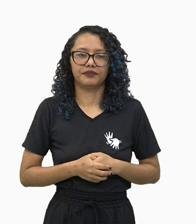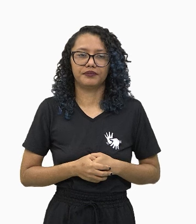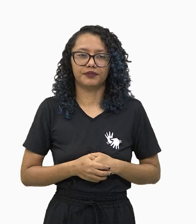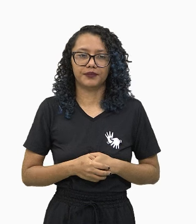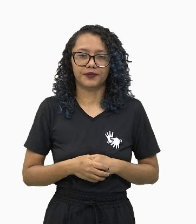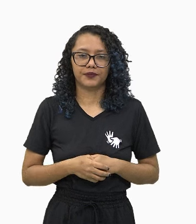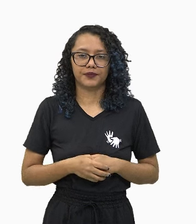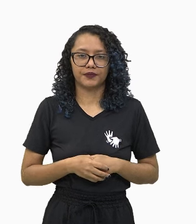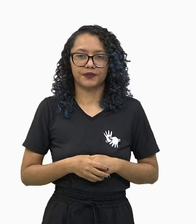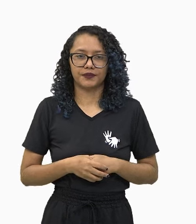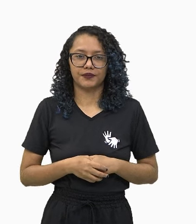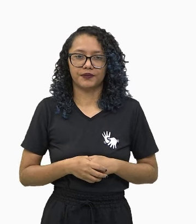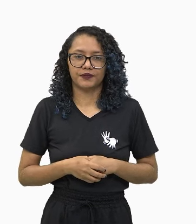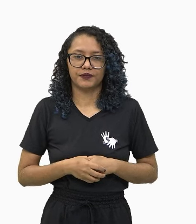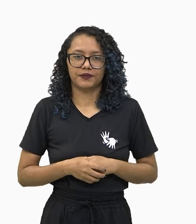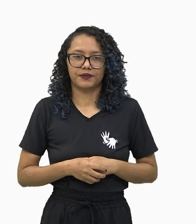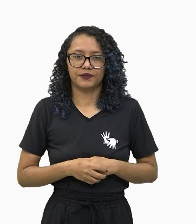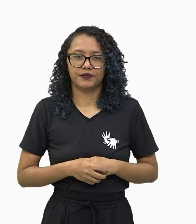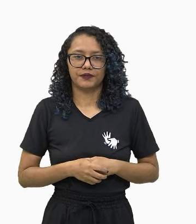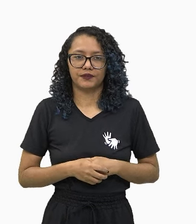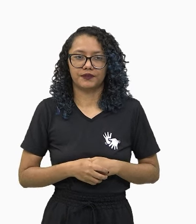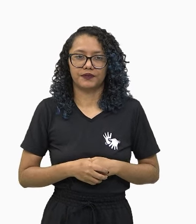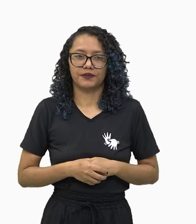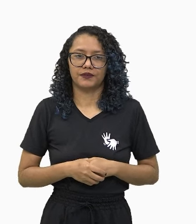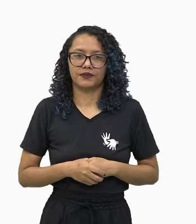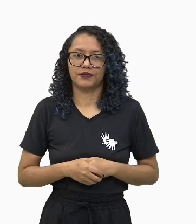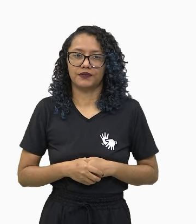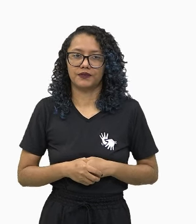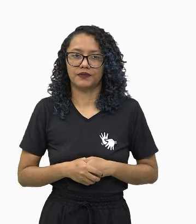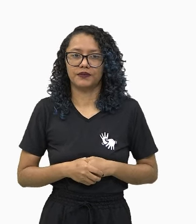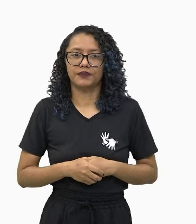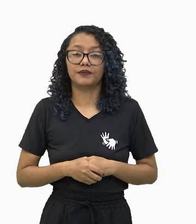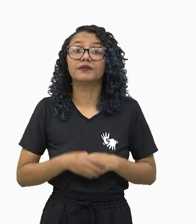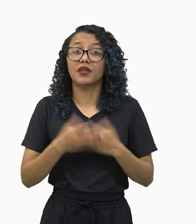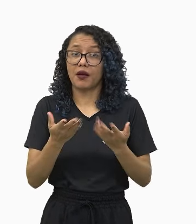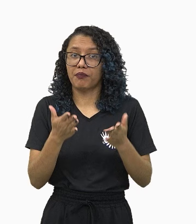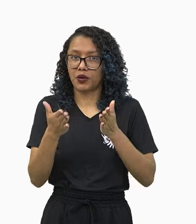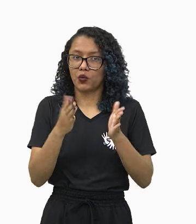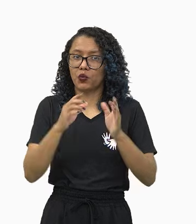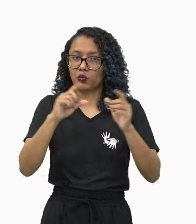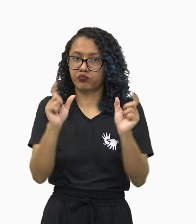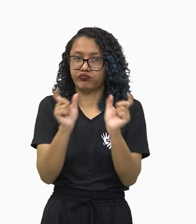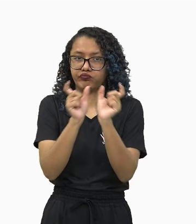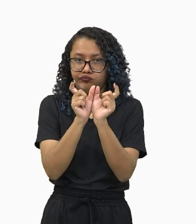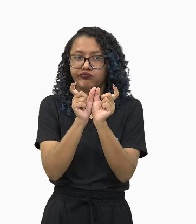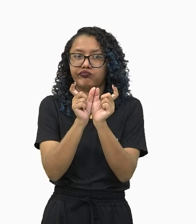ele é um bom tempo, né, composto. Então, tá lá no